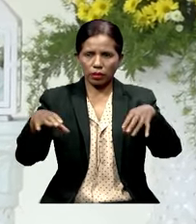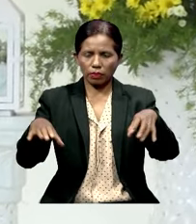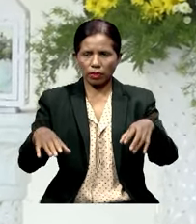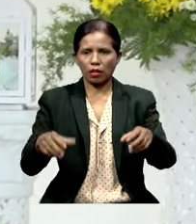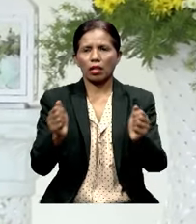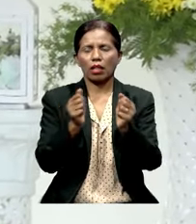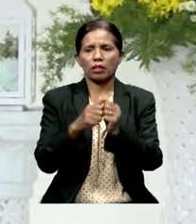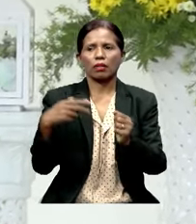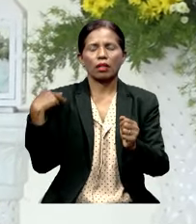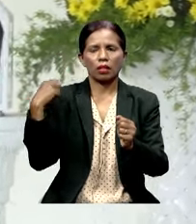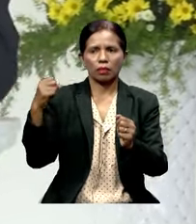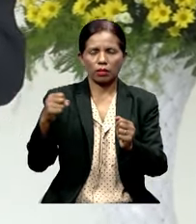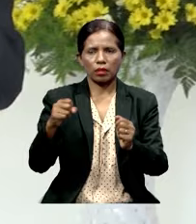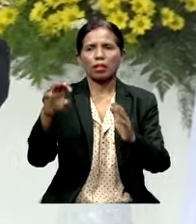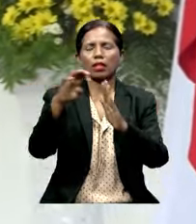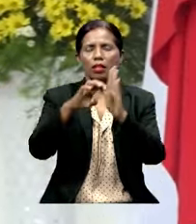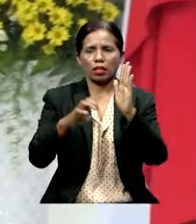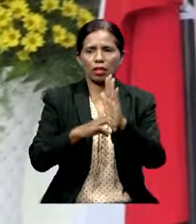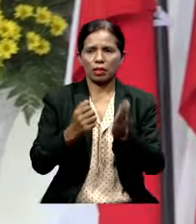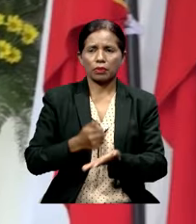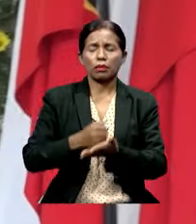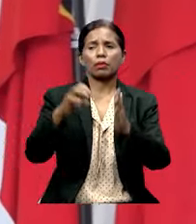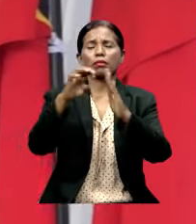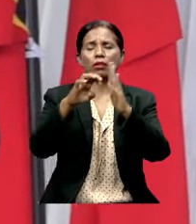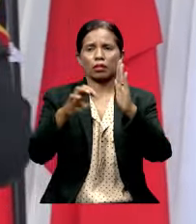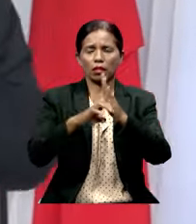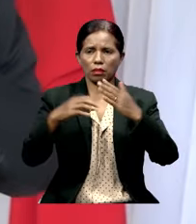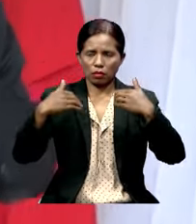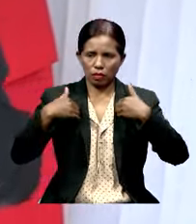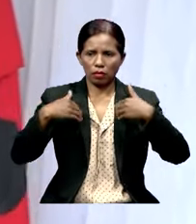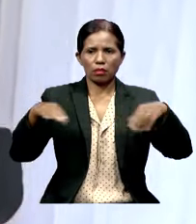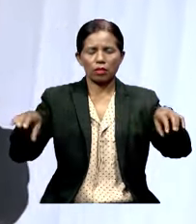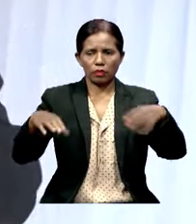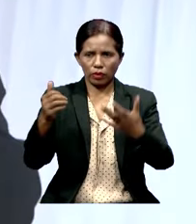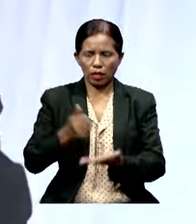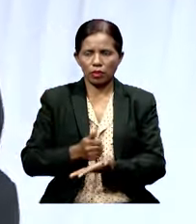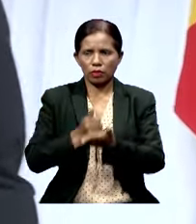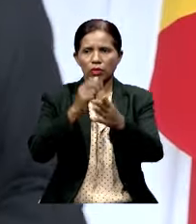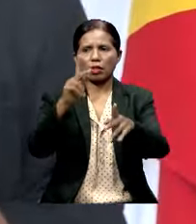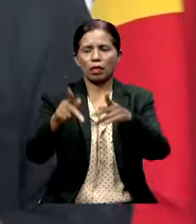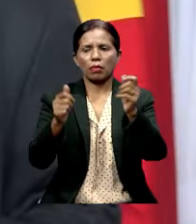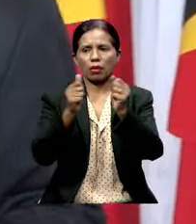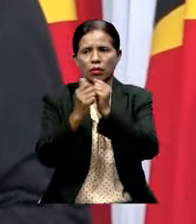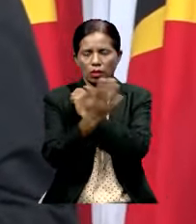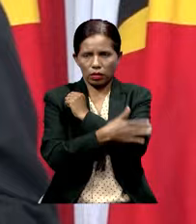equipe, Estado e a minha função servir para o Bené Correia.